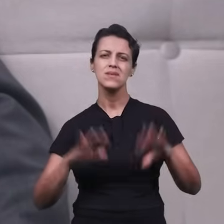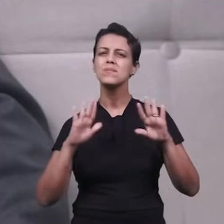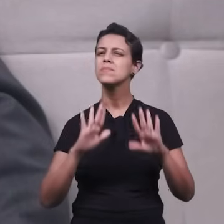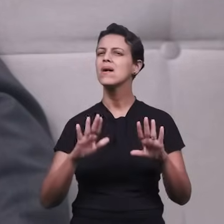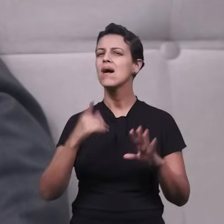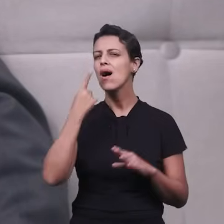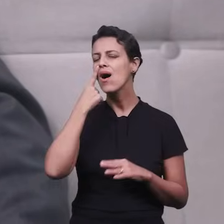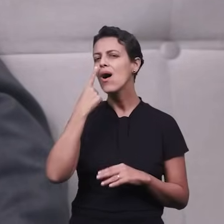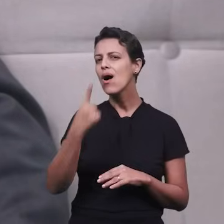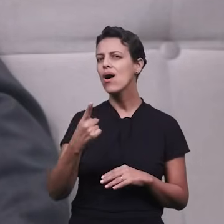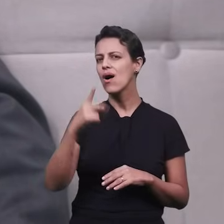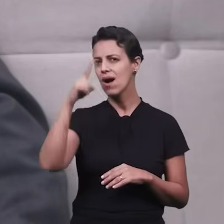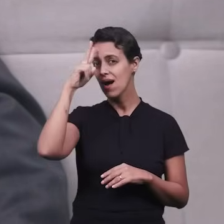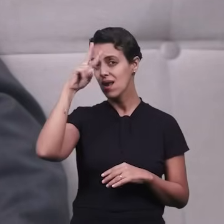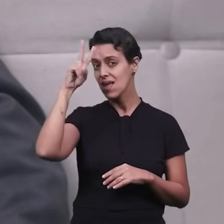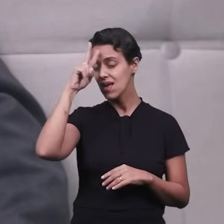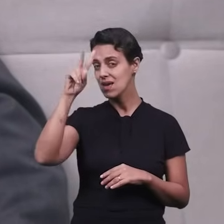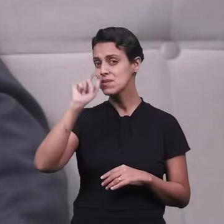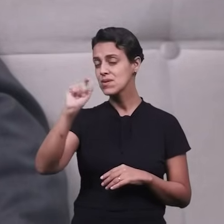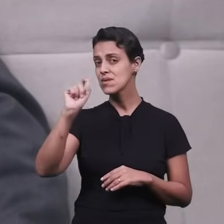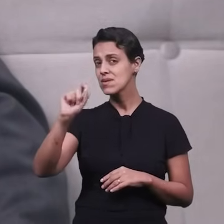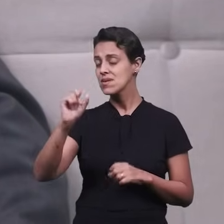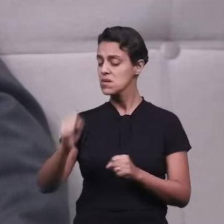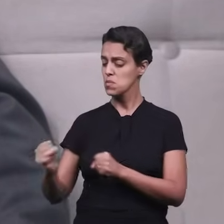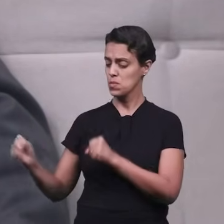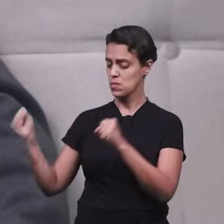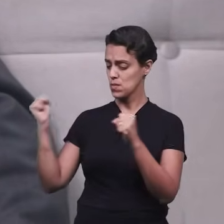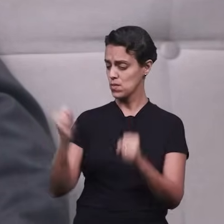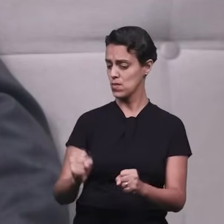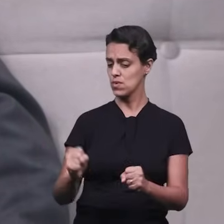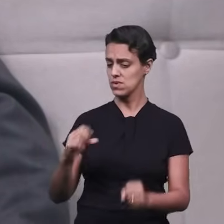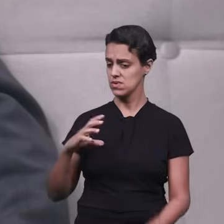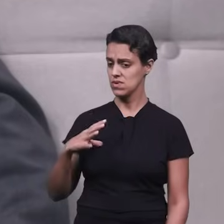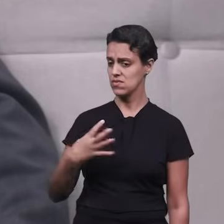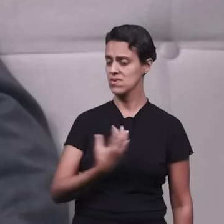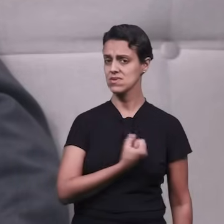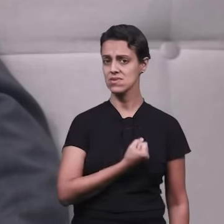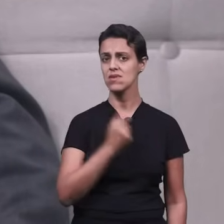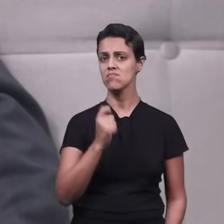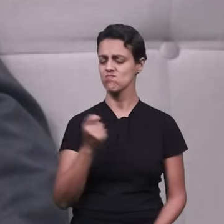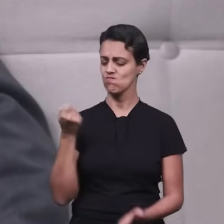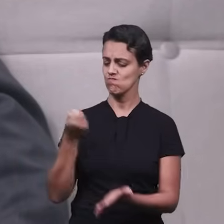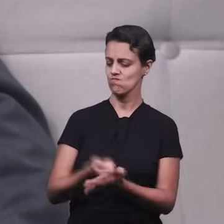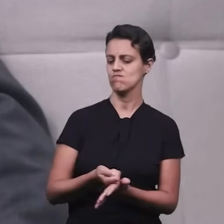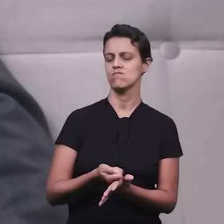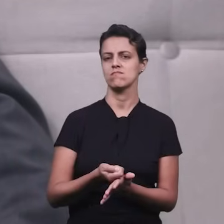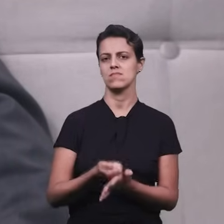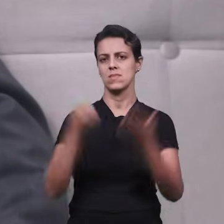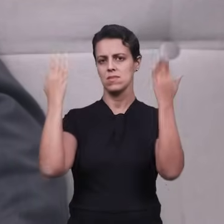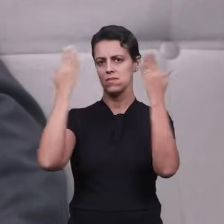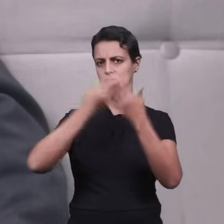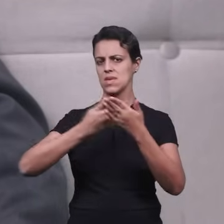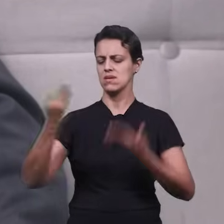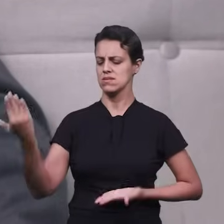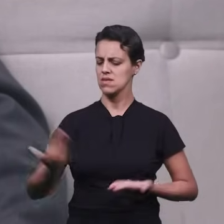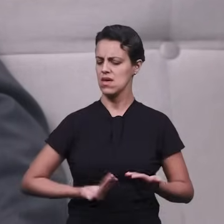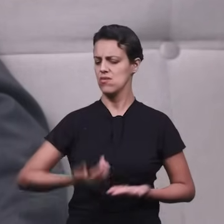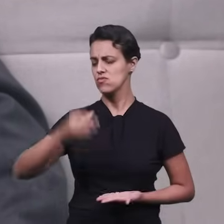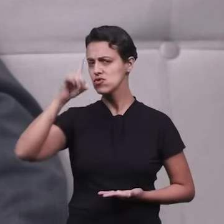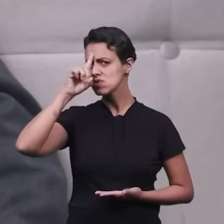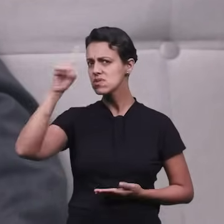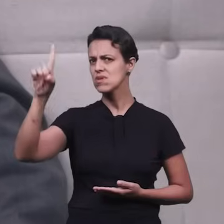olha só, lembra que esse poder, essa redenção está firmada no servo de Deus. Então ele vai